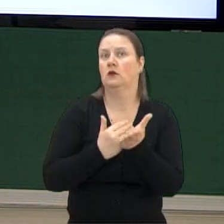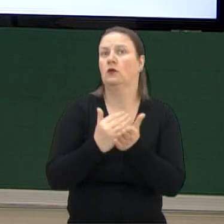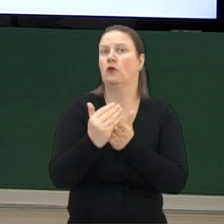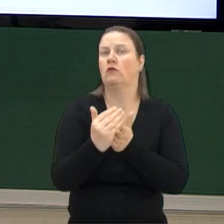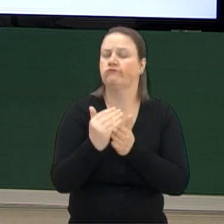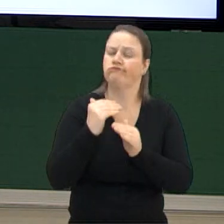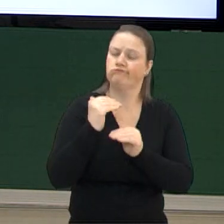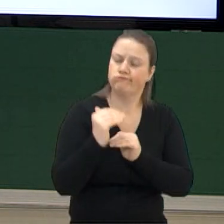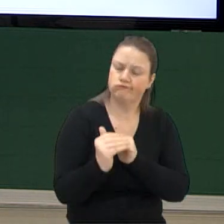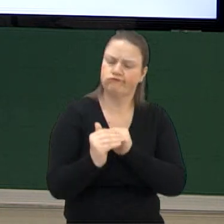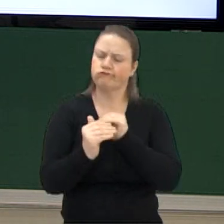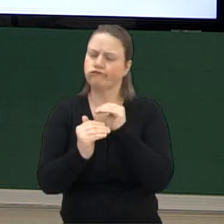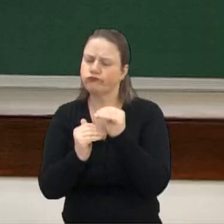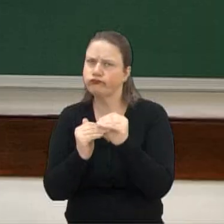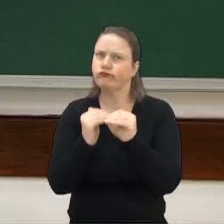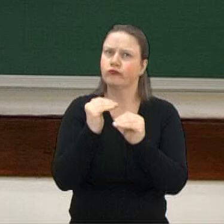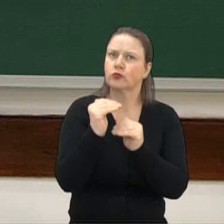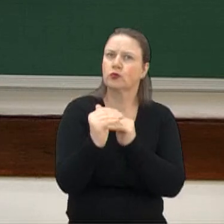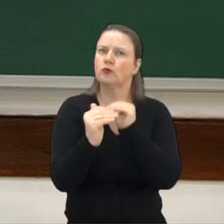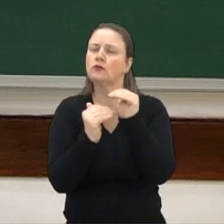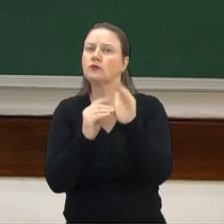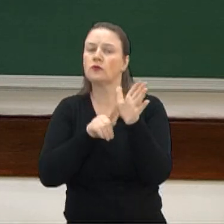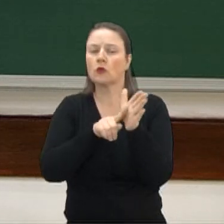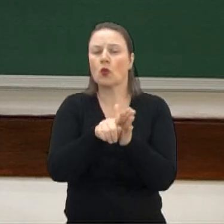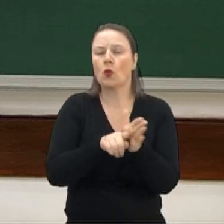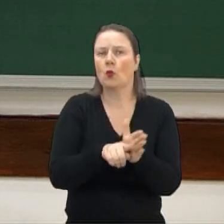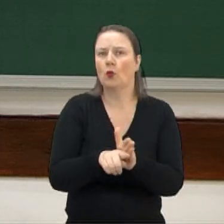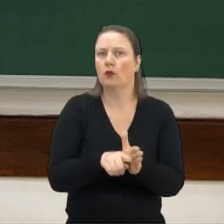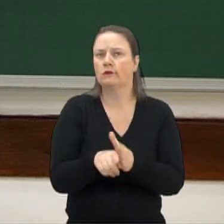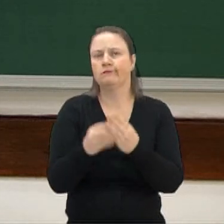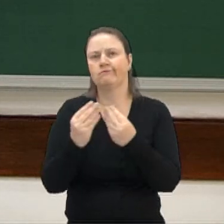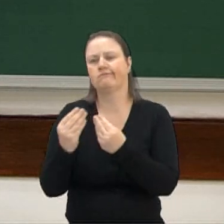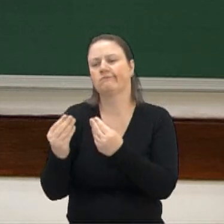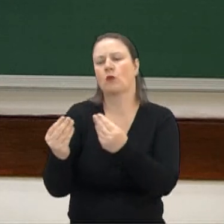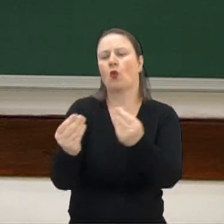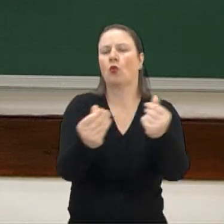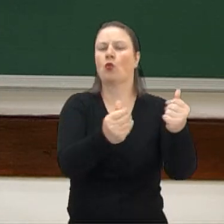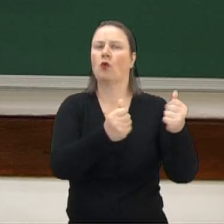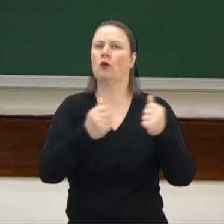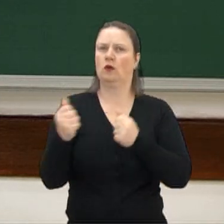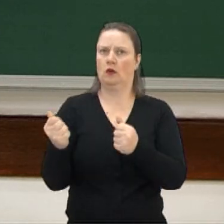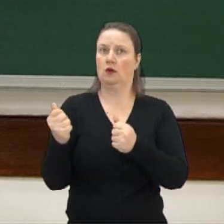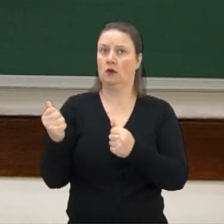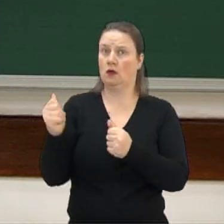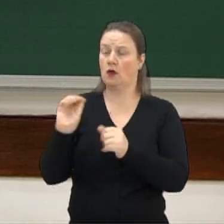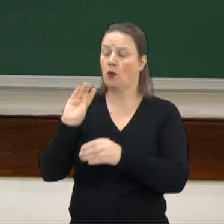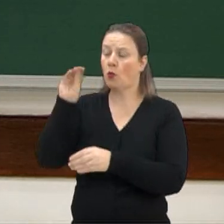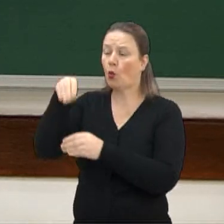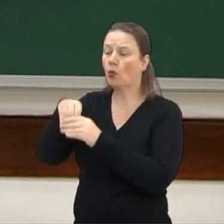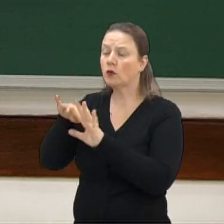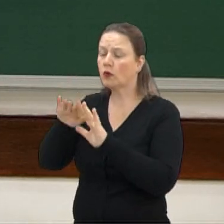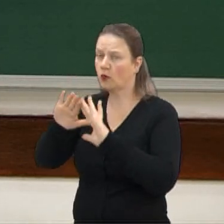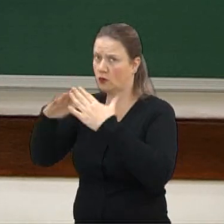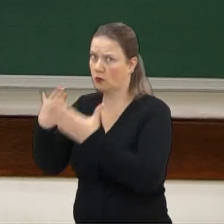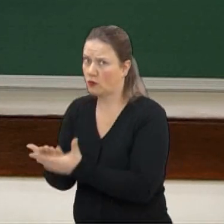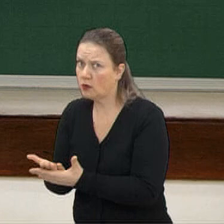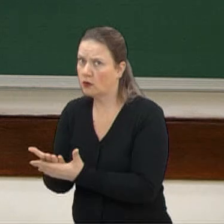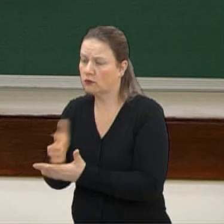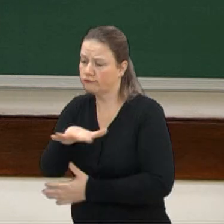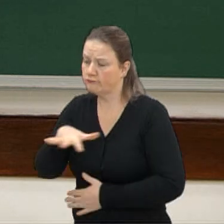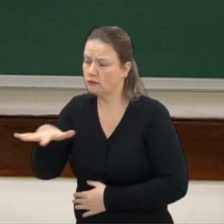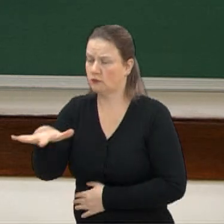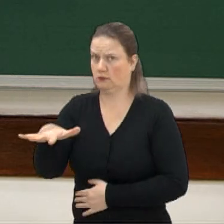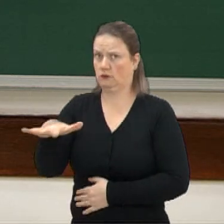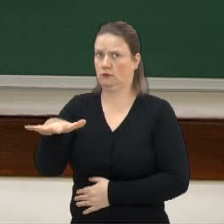aos poucos, a fazer uma pesquisa de uma qualidade maior para o nosso ambiente escolar. Então, a nossa pesquisa escolar, ela